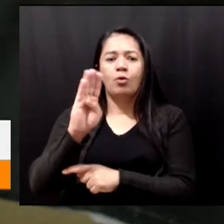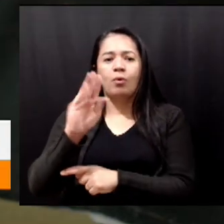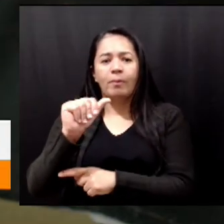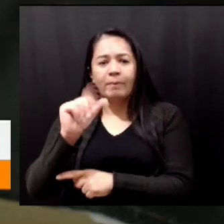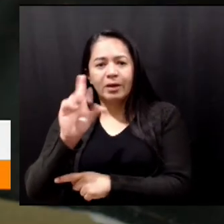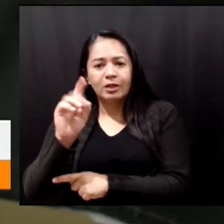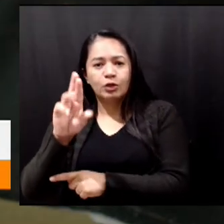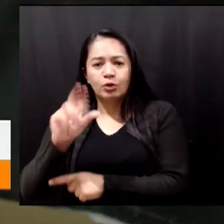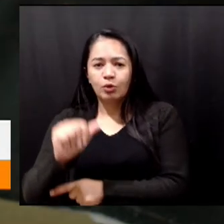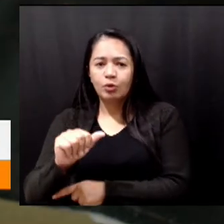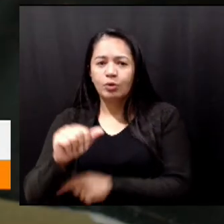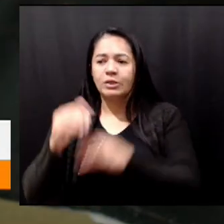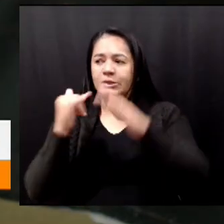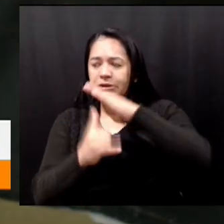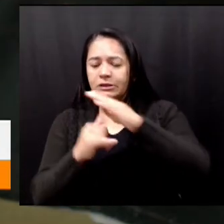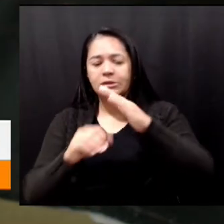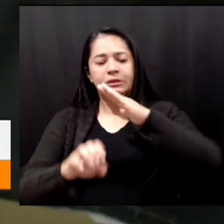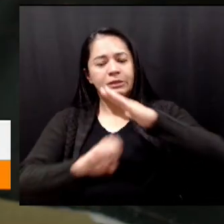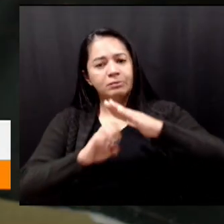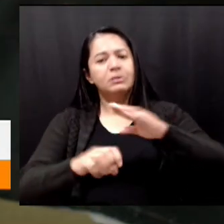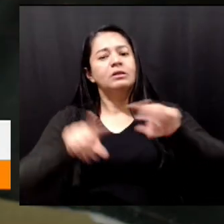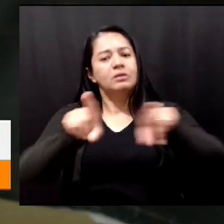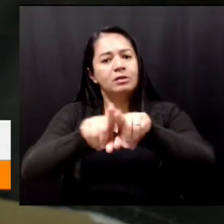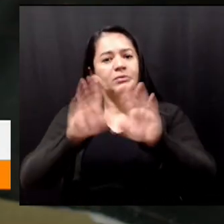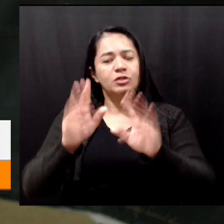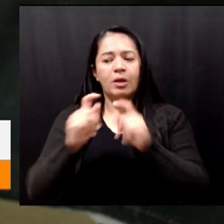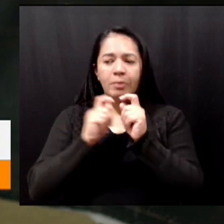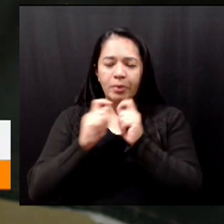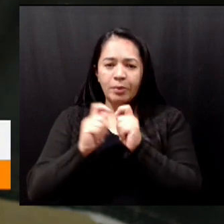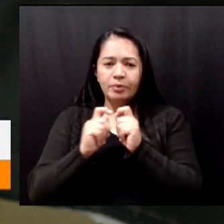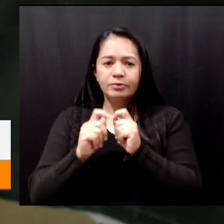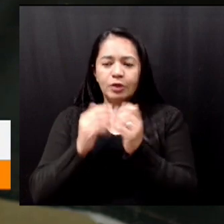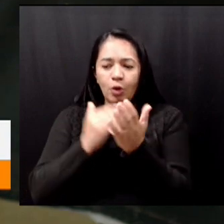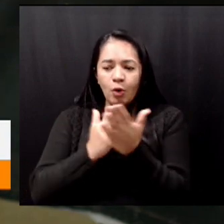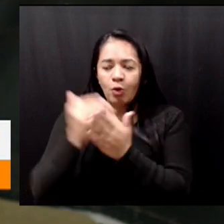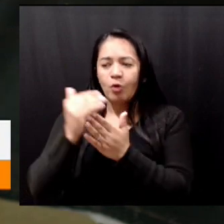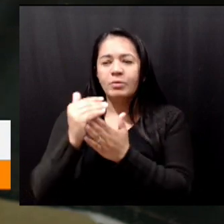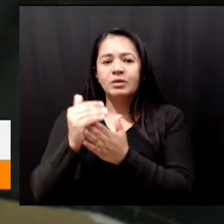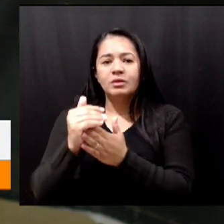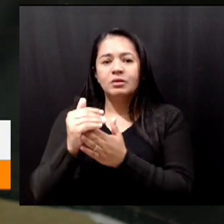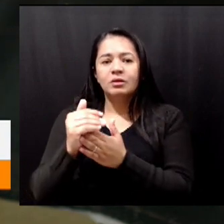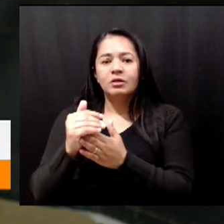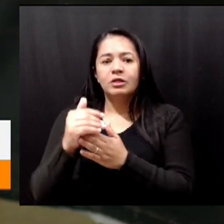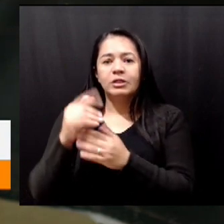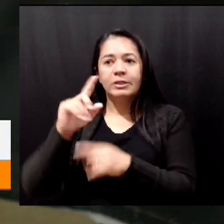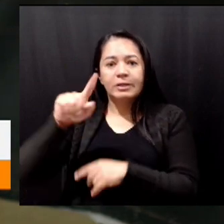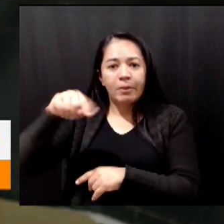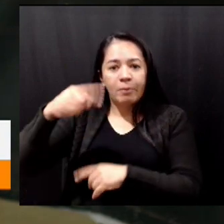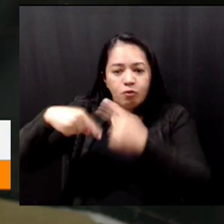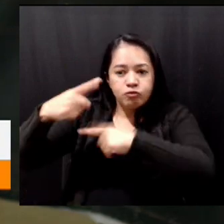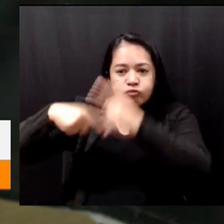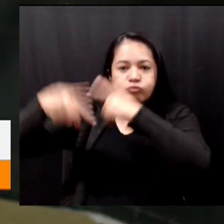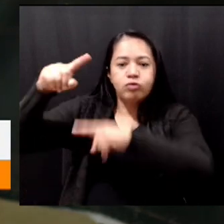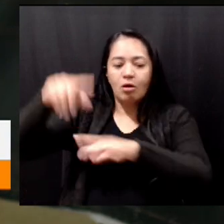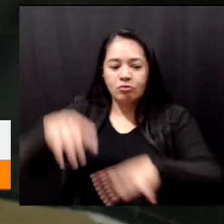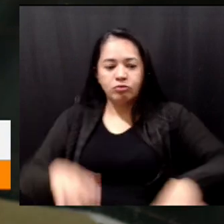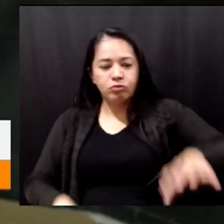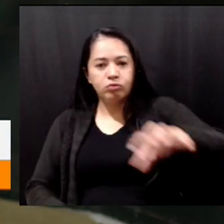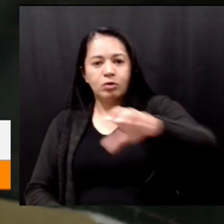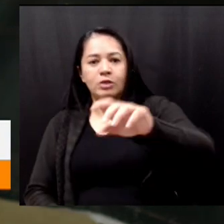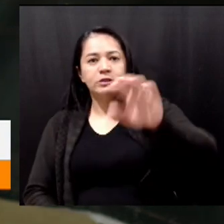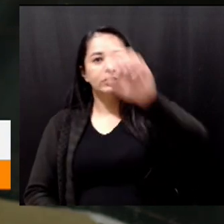que empreendedores que começaram ali na incubadora e que decolaram também na região sul do país, lá